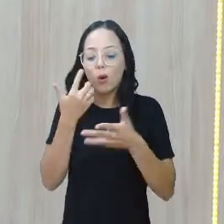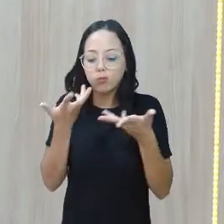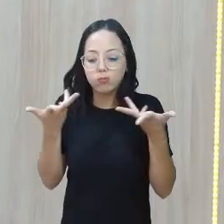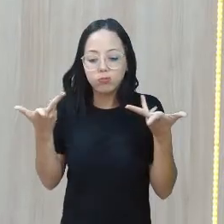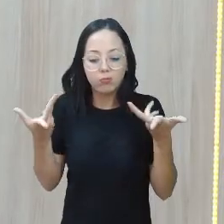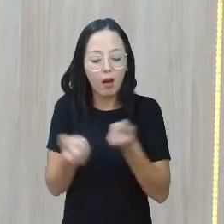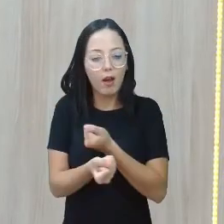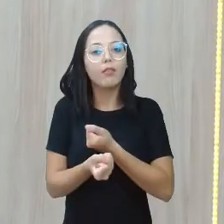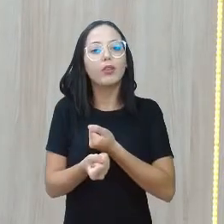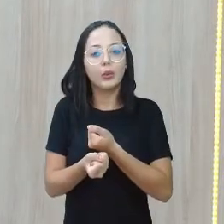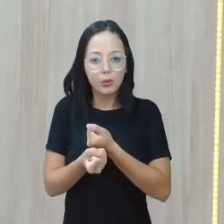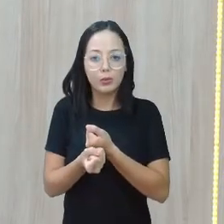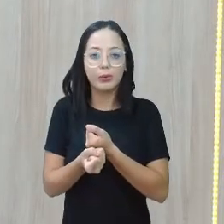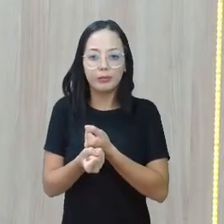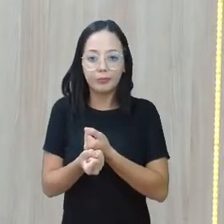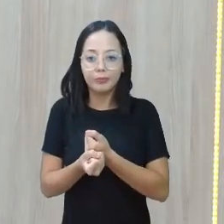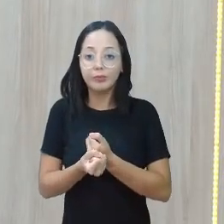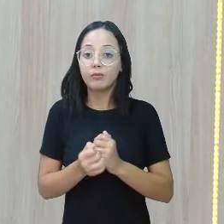refinado.